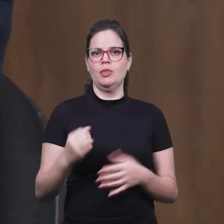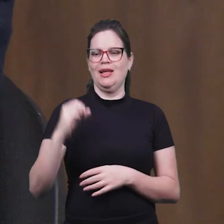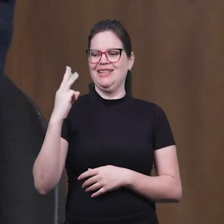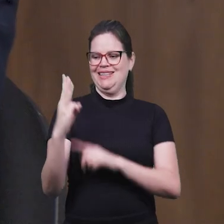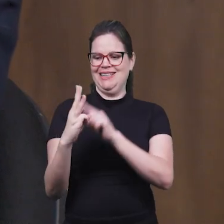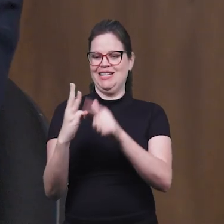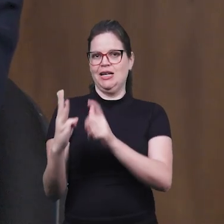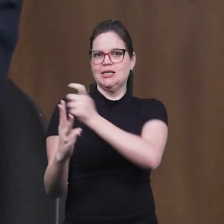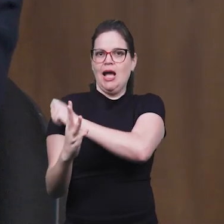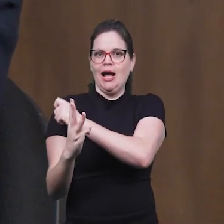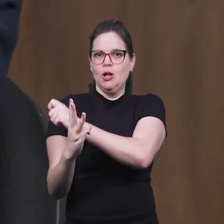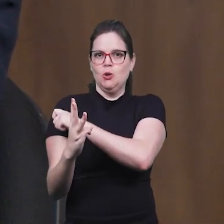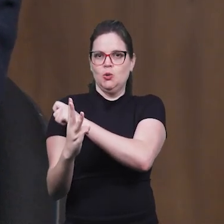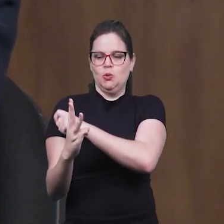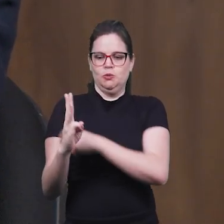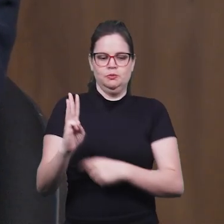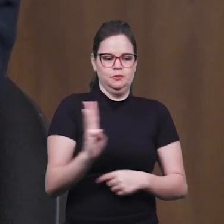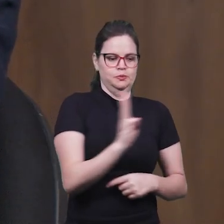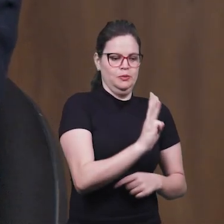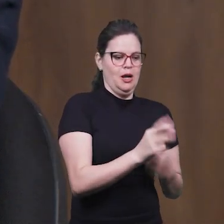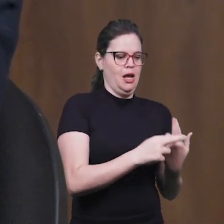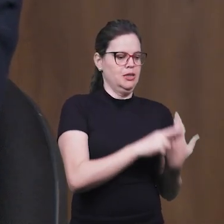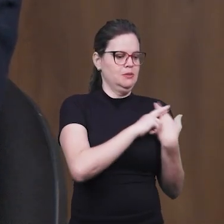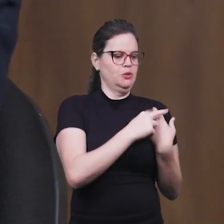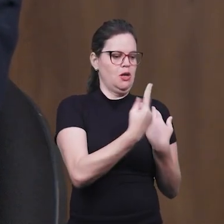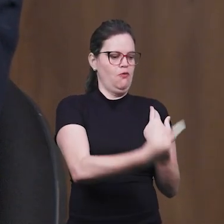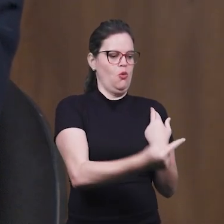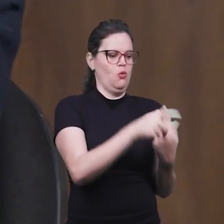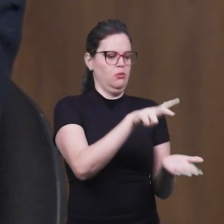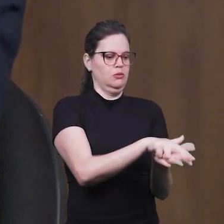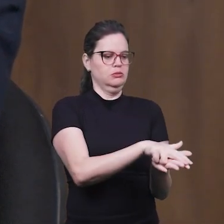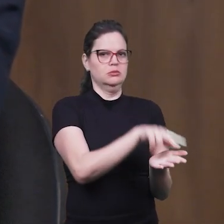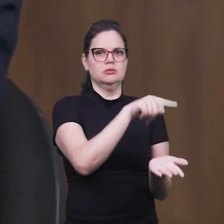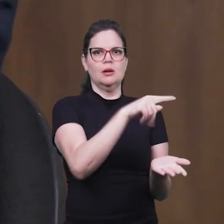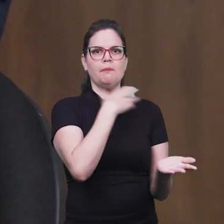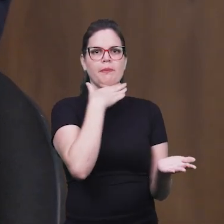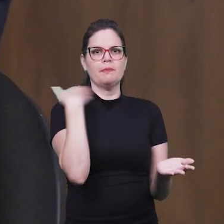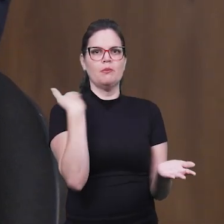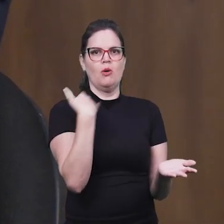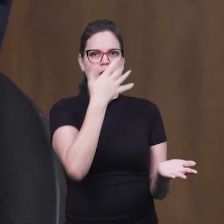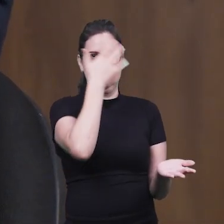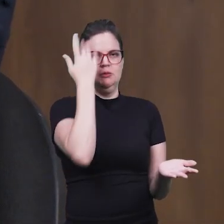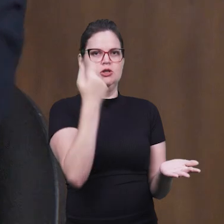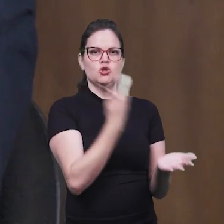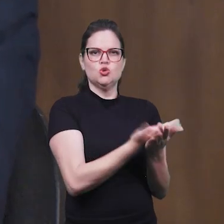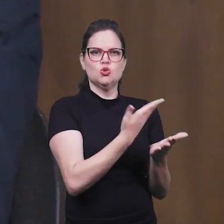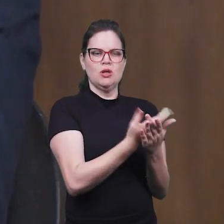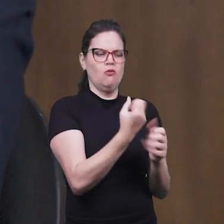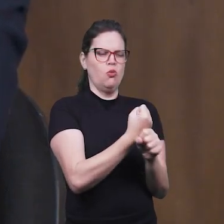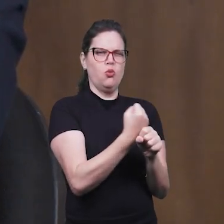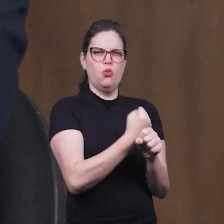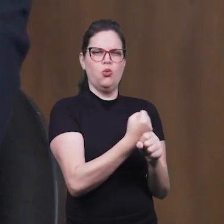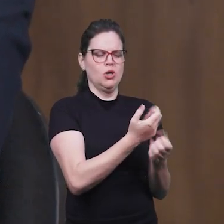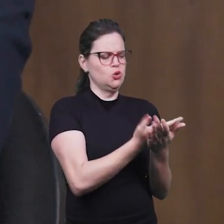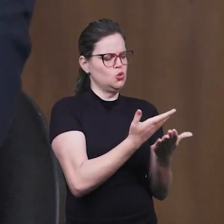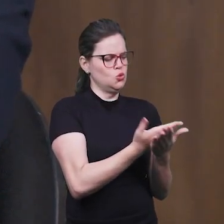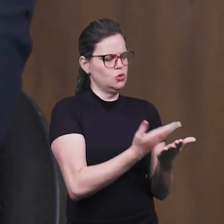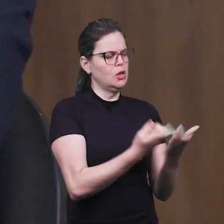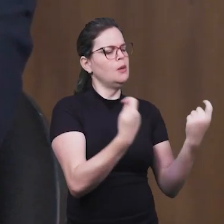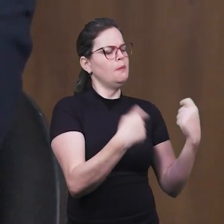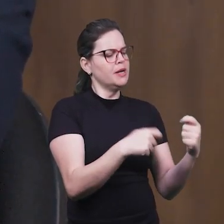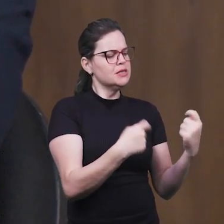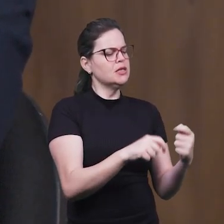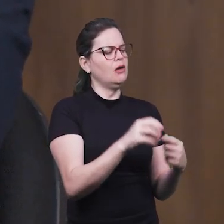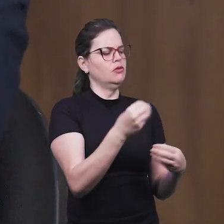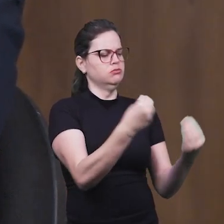alunos eram responsáveis por uma peça daquela. Você estudava naquela peça o ano todo, você tinha que colocar na cuba